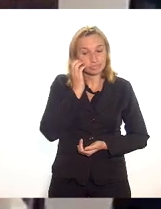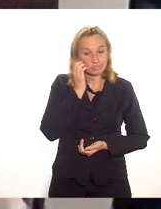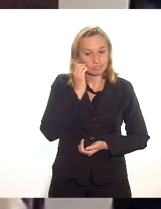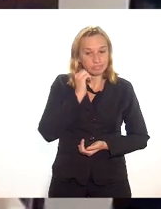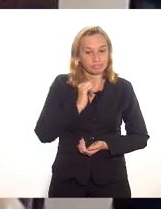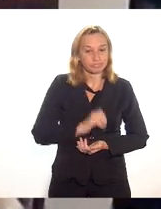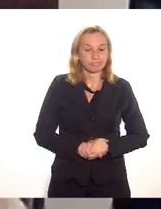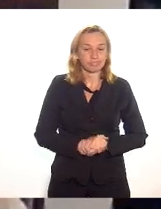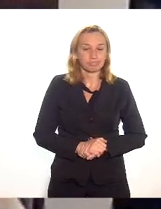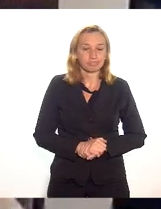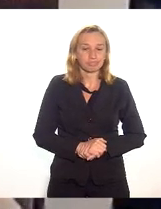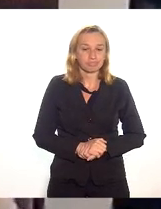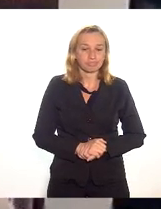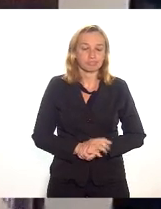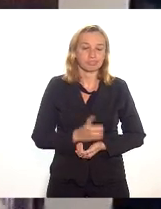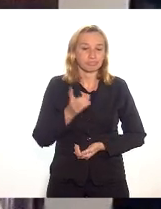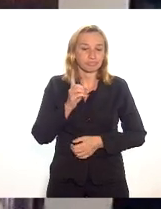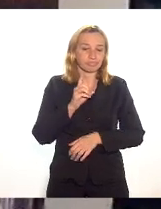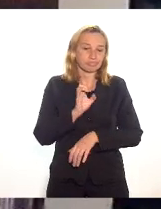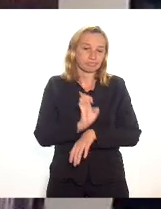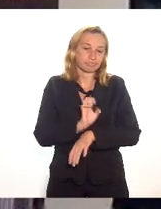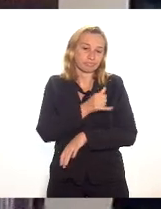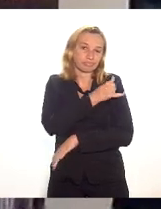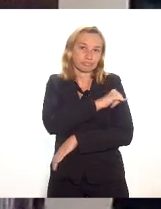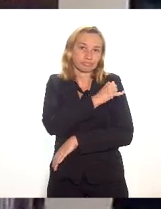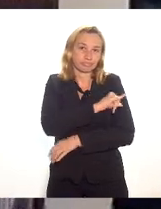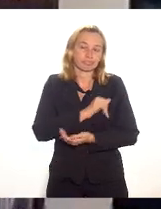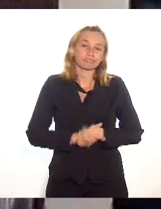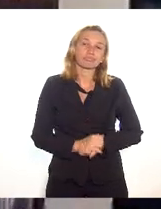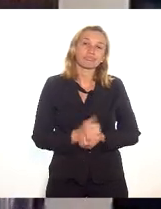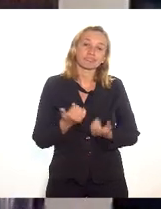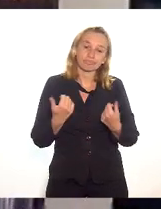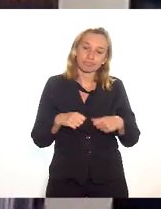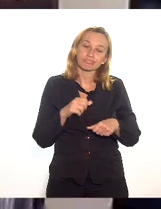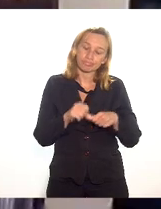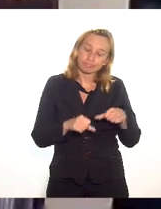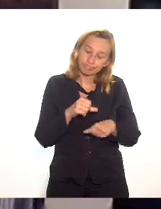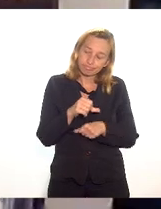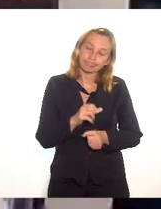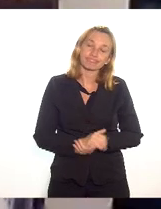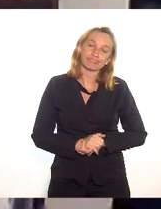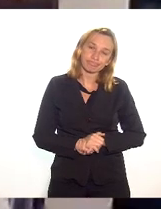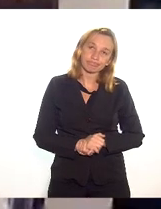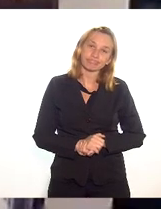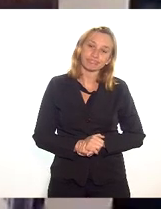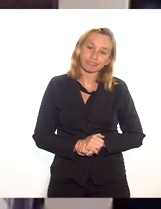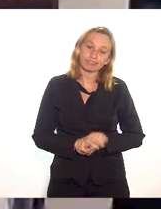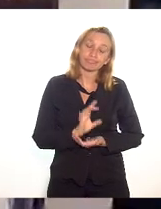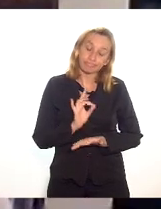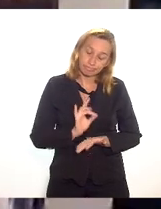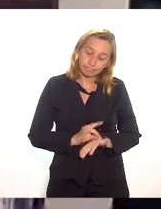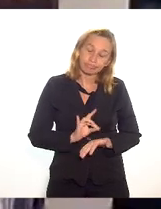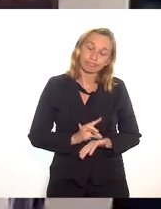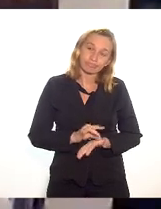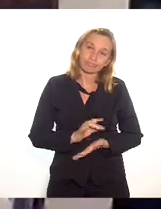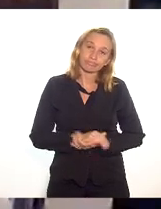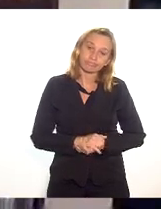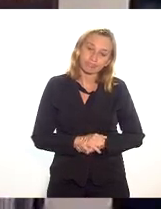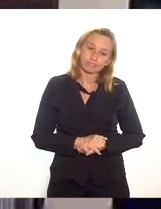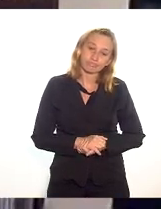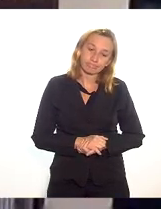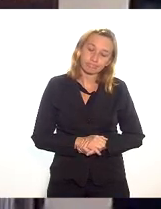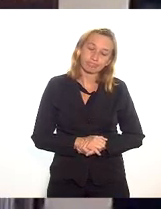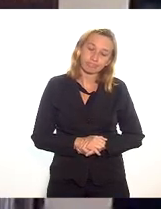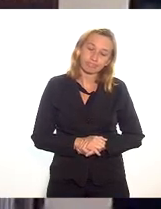que o Estado do Rio de Janeiro precisa mudar, mas radicalmente, o